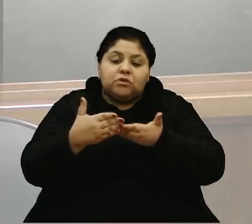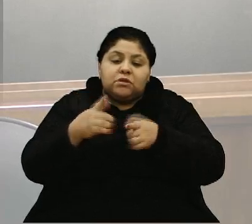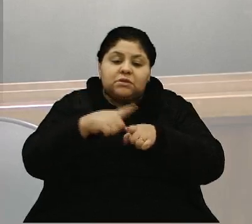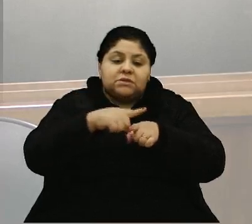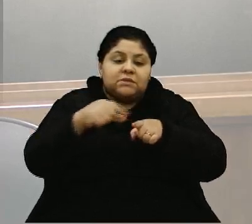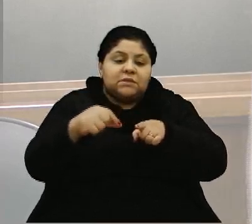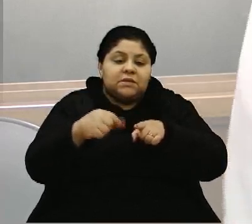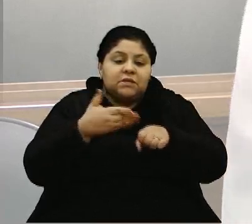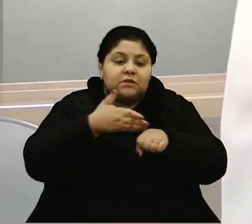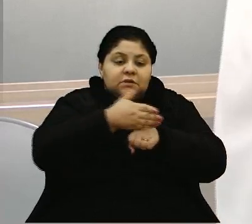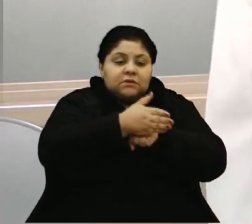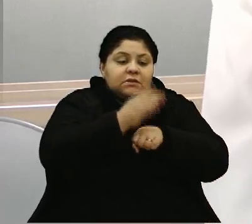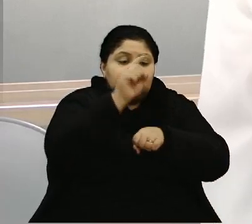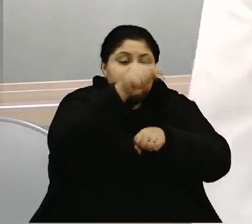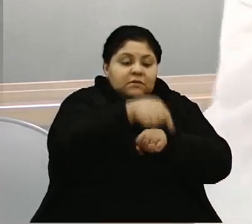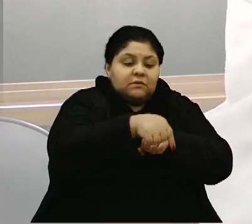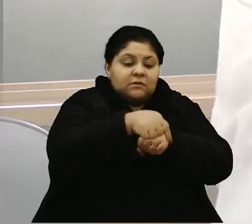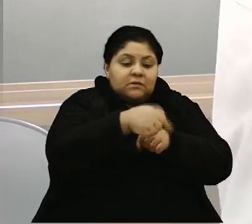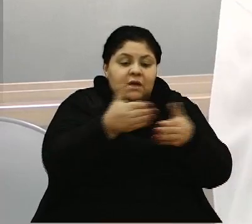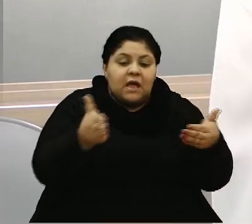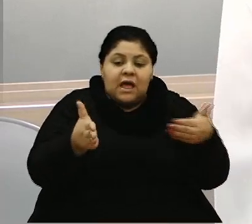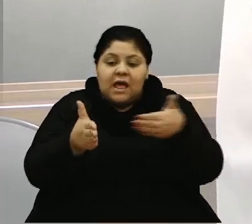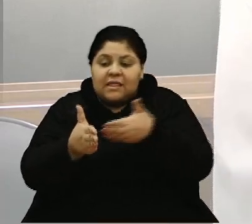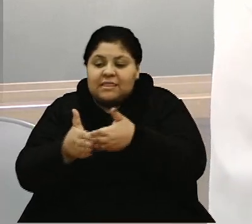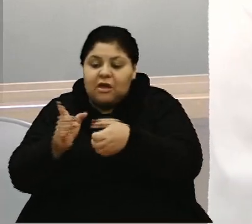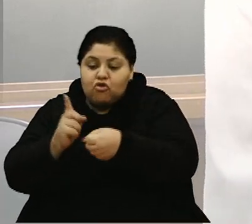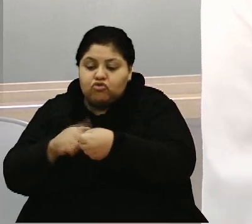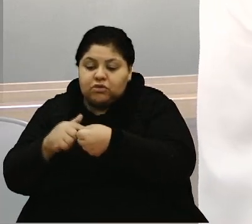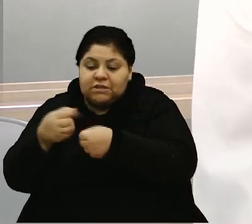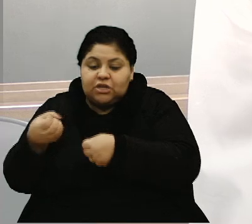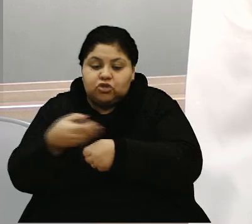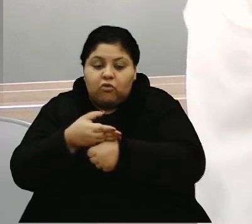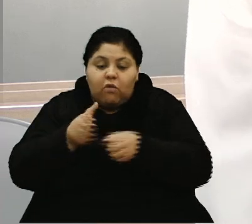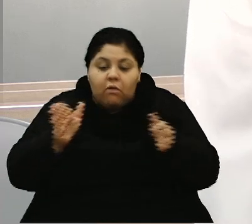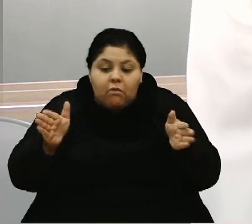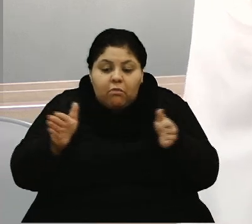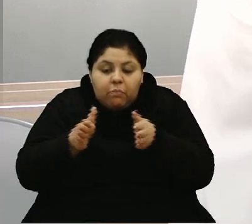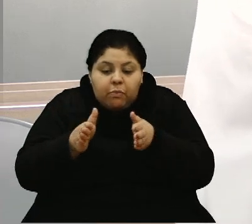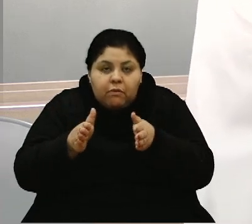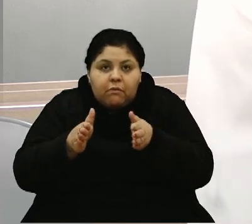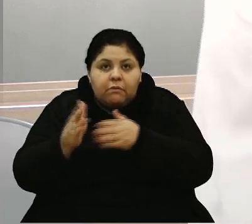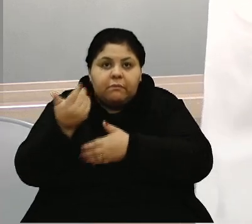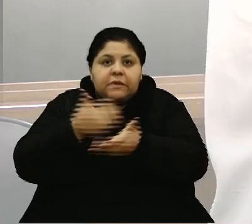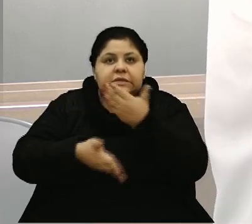Mariane até o céu do Cidade Nova, num cubículo, para ser atendido.